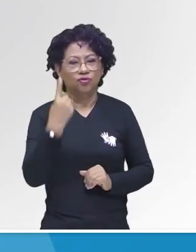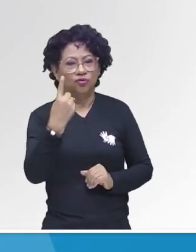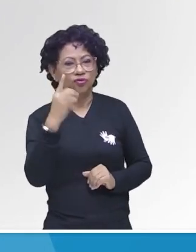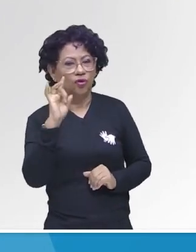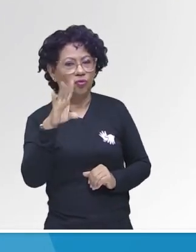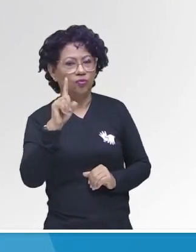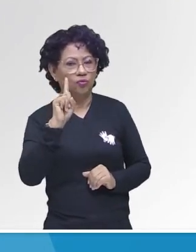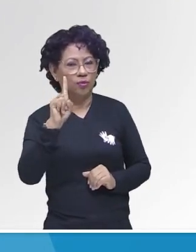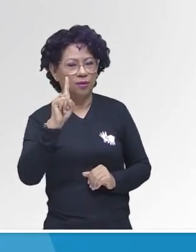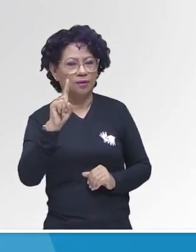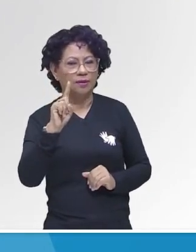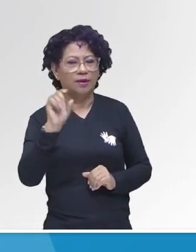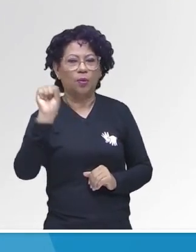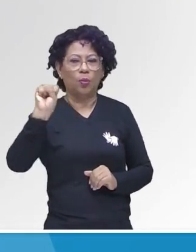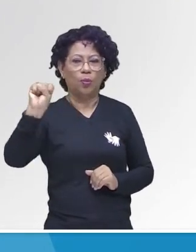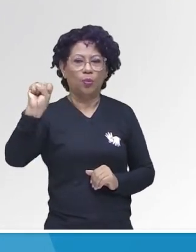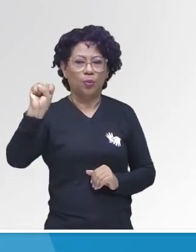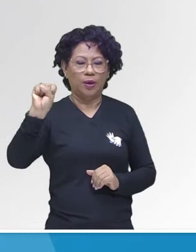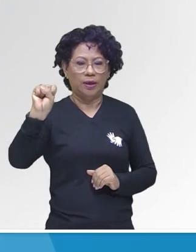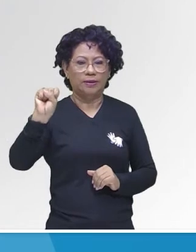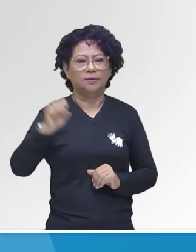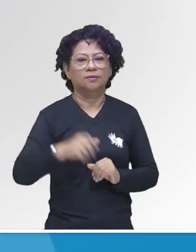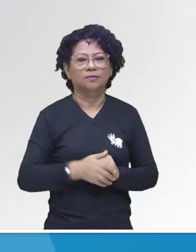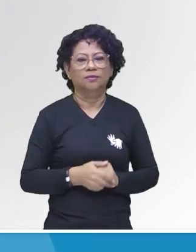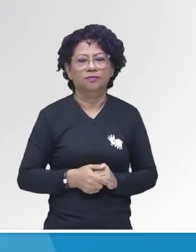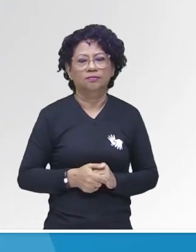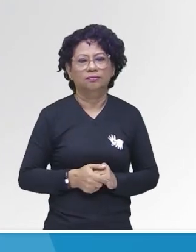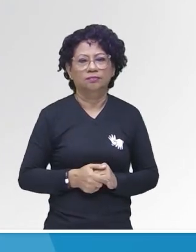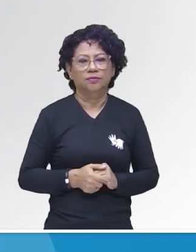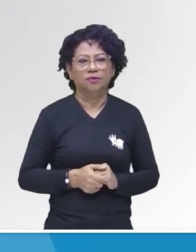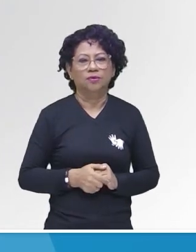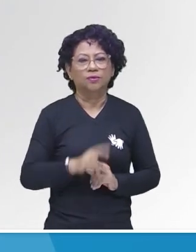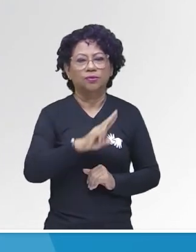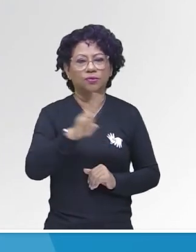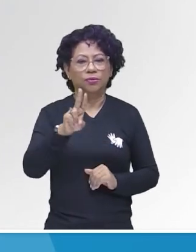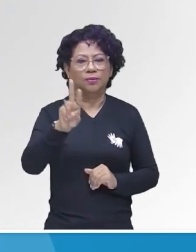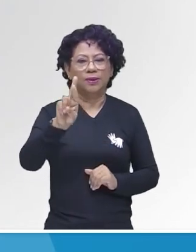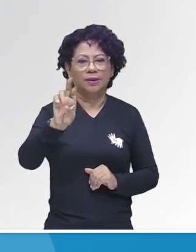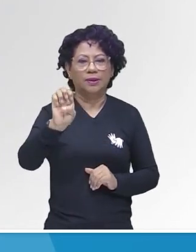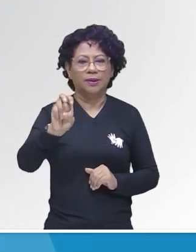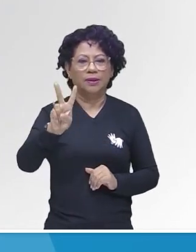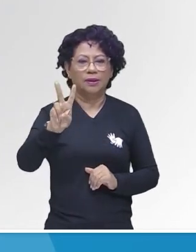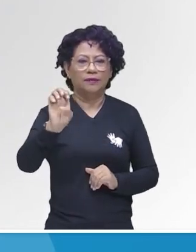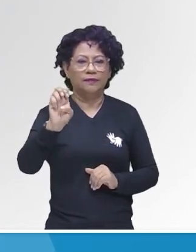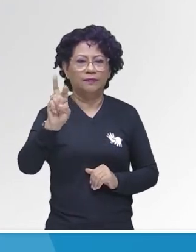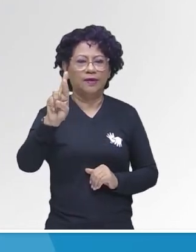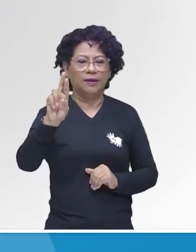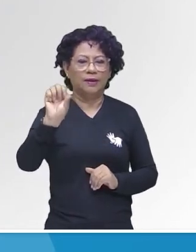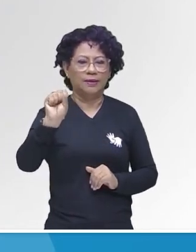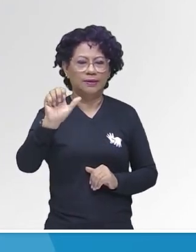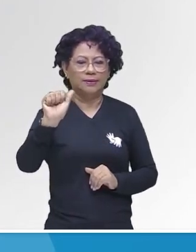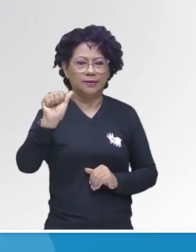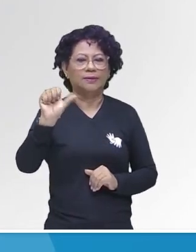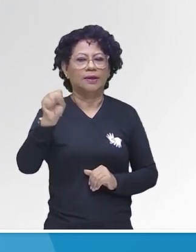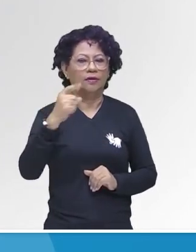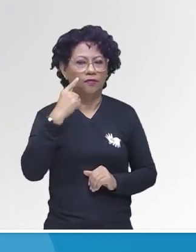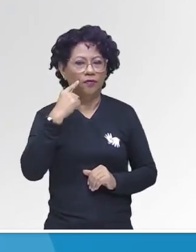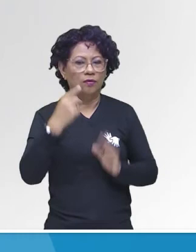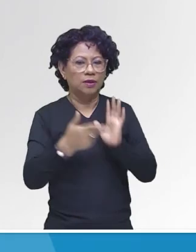aí, para mostrar essa reta reversa, é um cubo. Vou mostrar aqui o esquema de um cubo para vocês, ó.